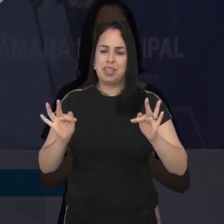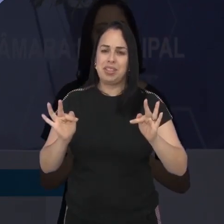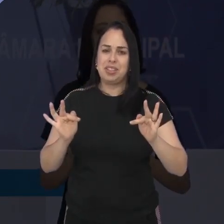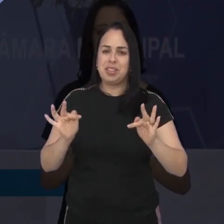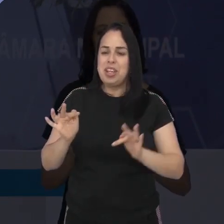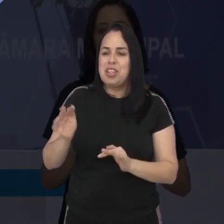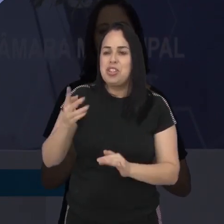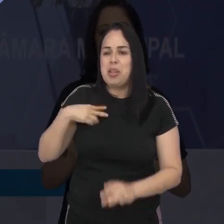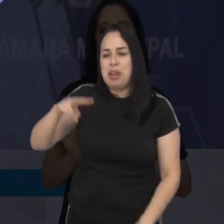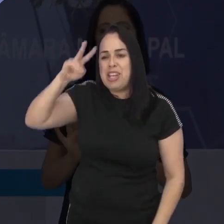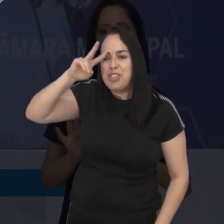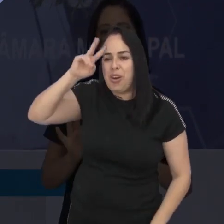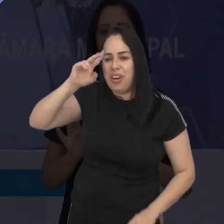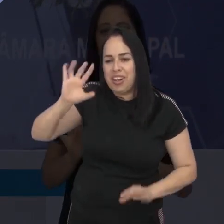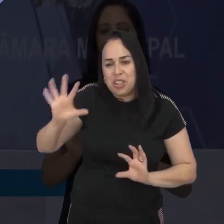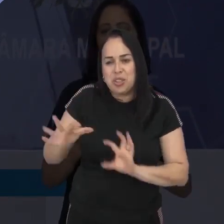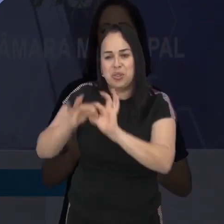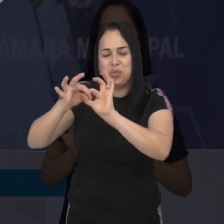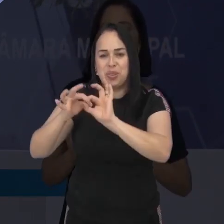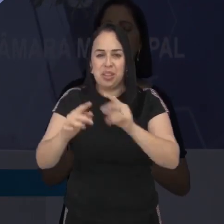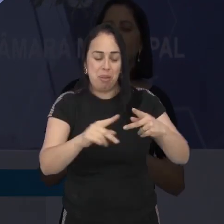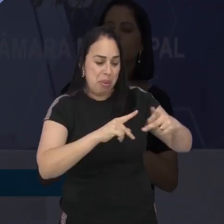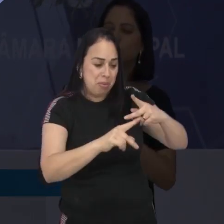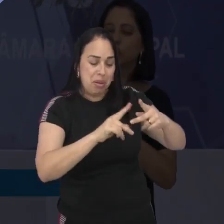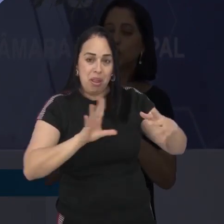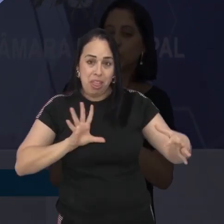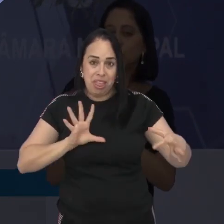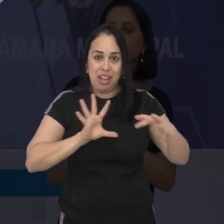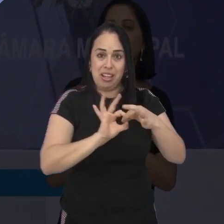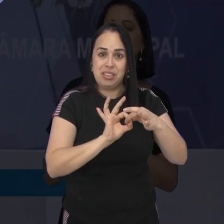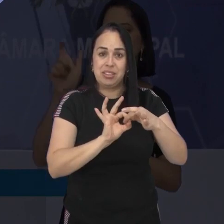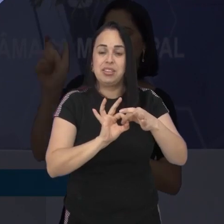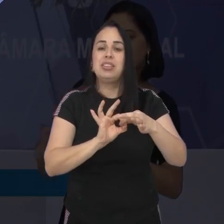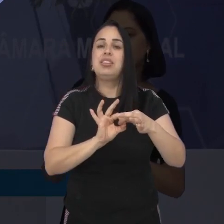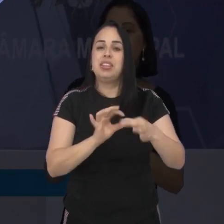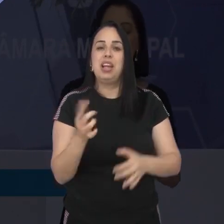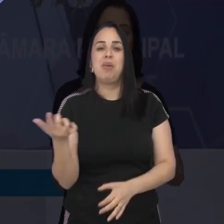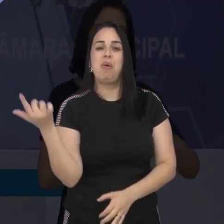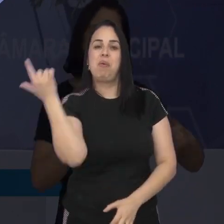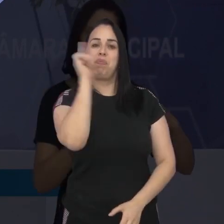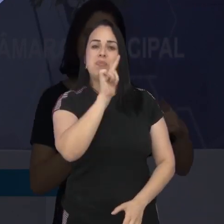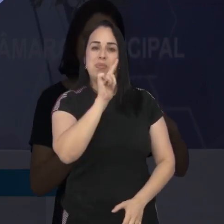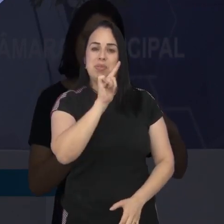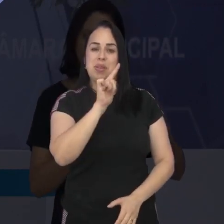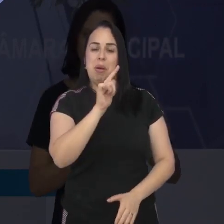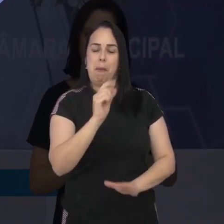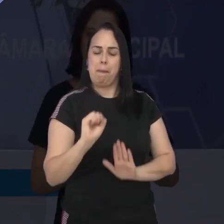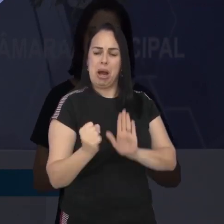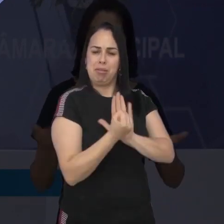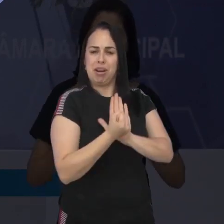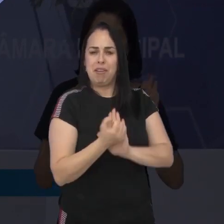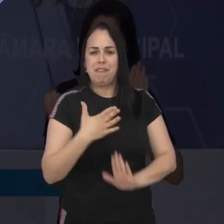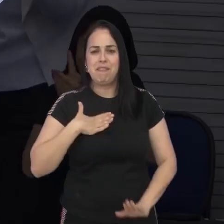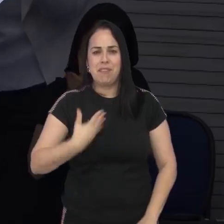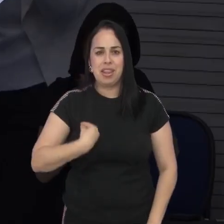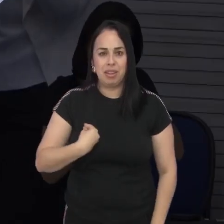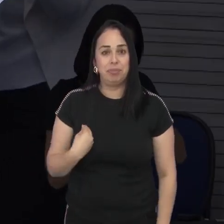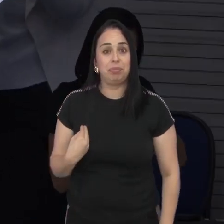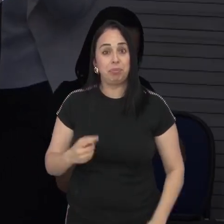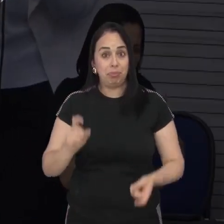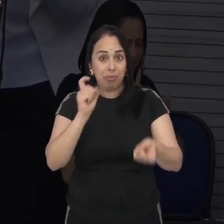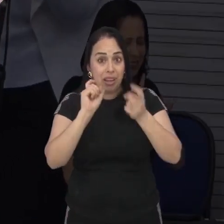sua história e de São José dos Campos, que hoje marca mais uma nas nossas vidas.